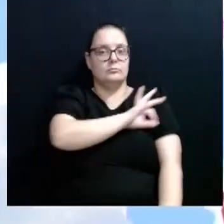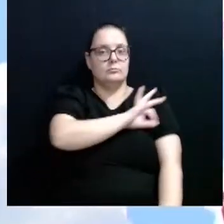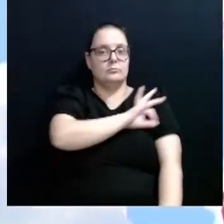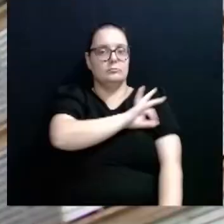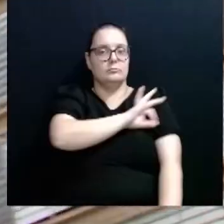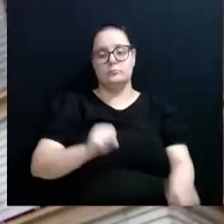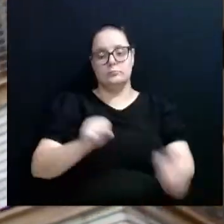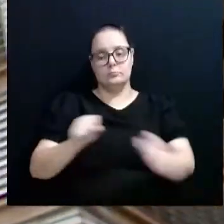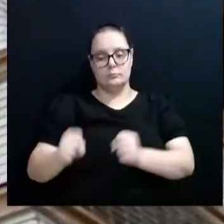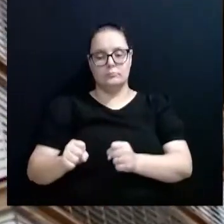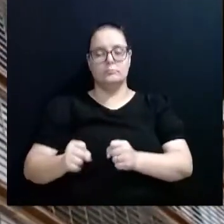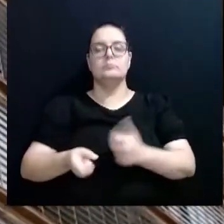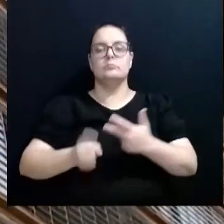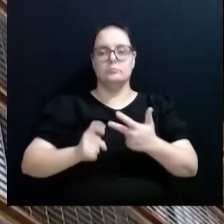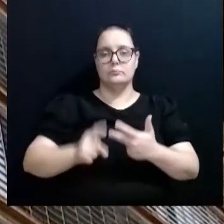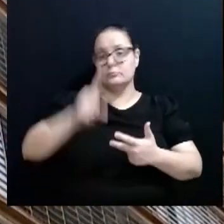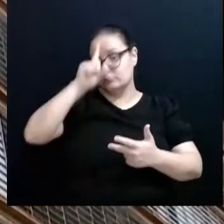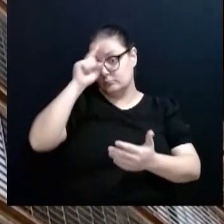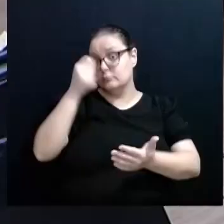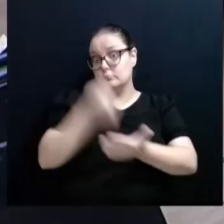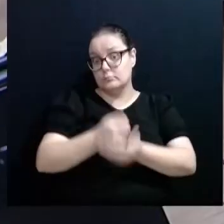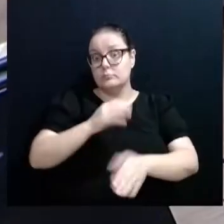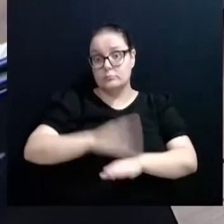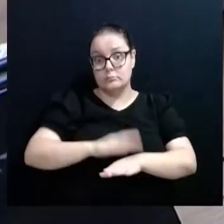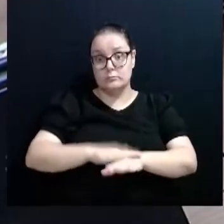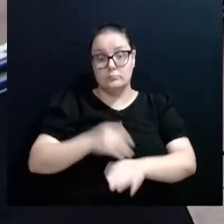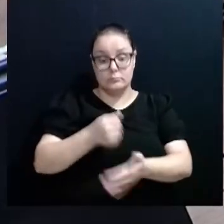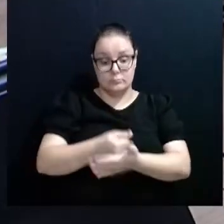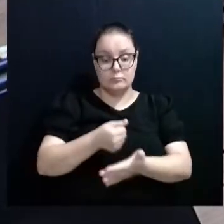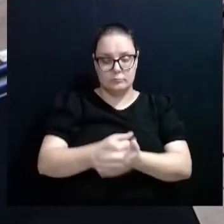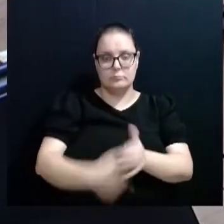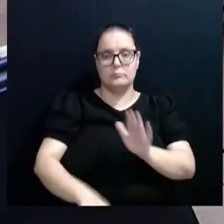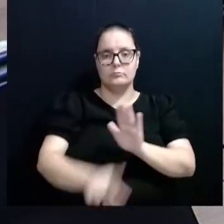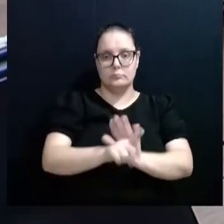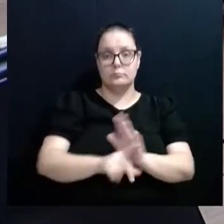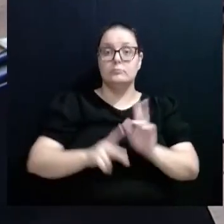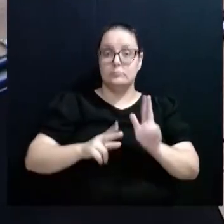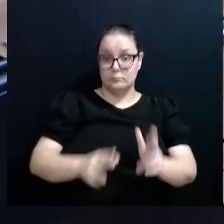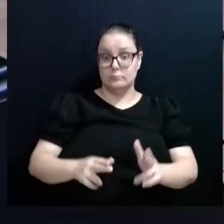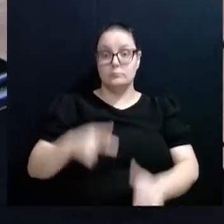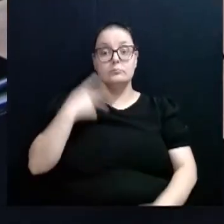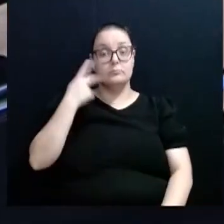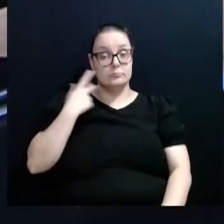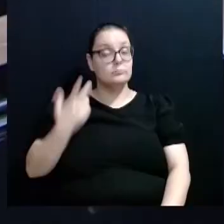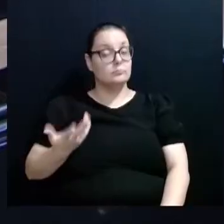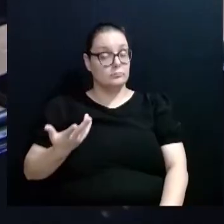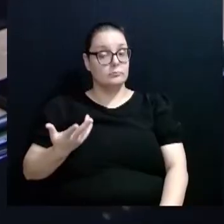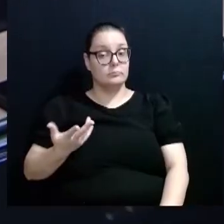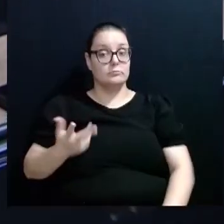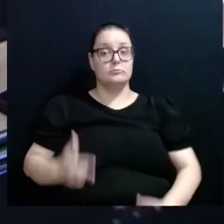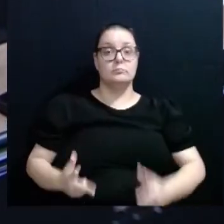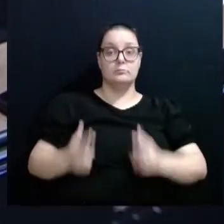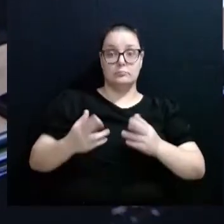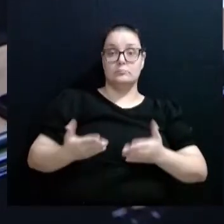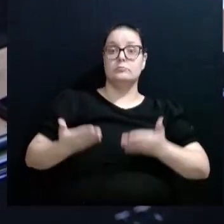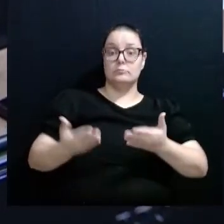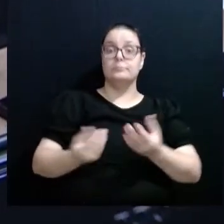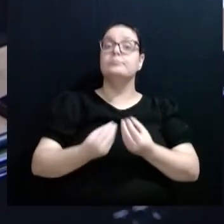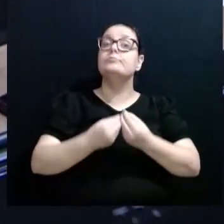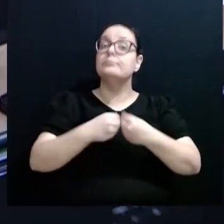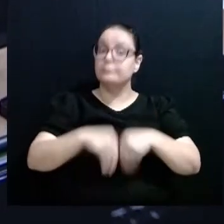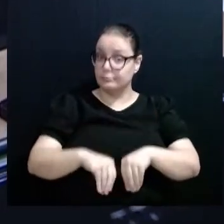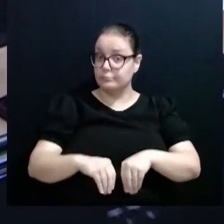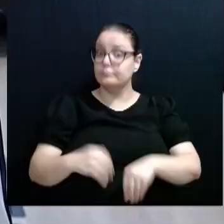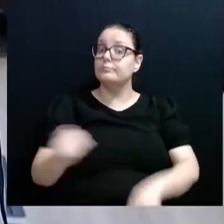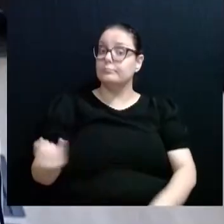determine providências para o cumprimento da lei. De acordo com a parlamentar, a suspensão trouxe prejuízos significativos